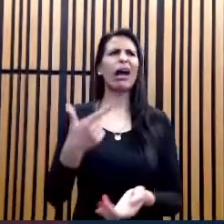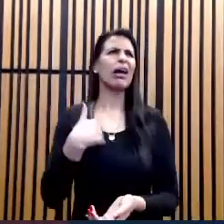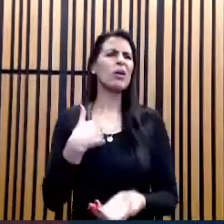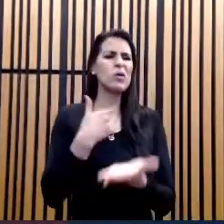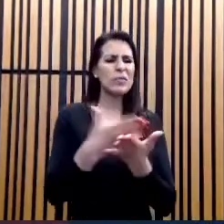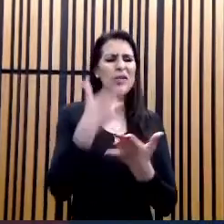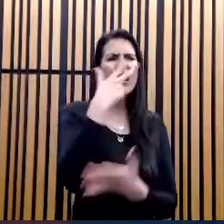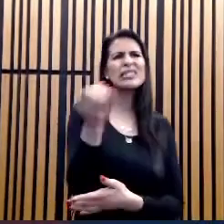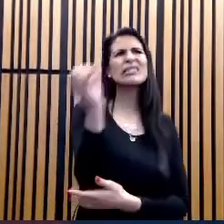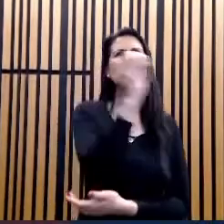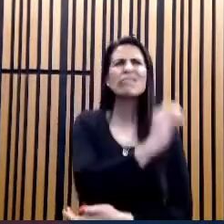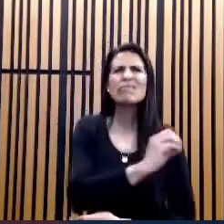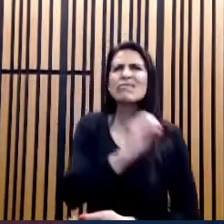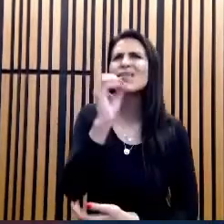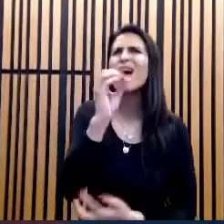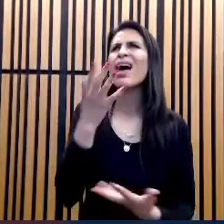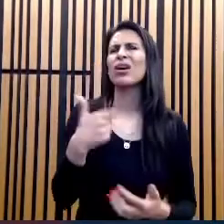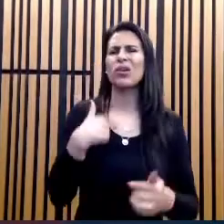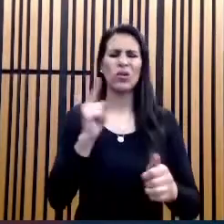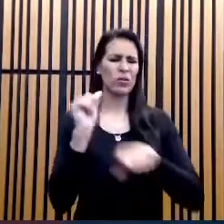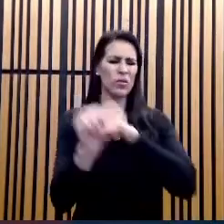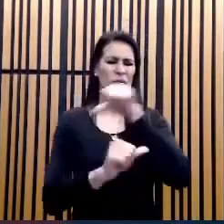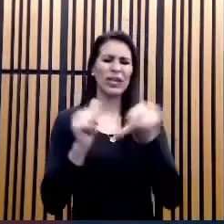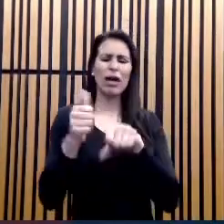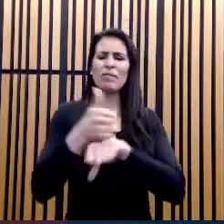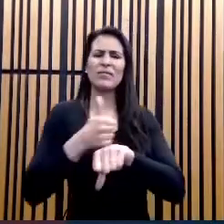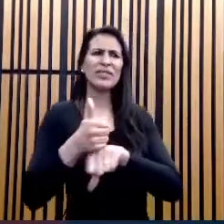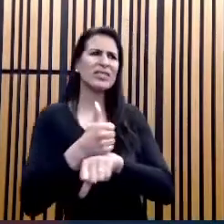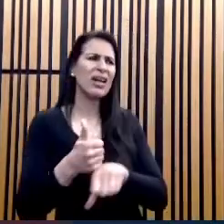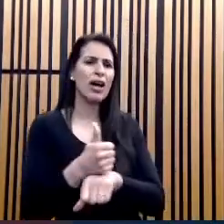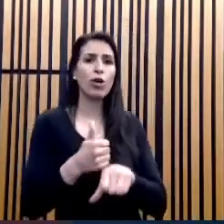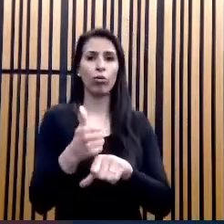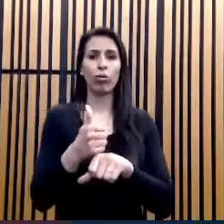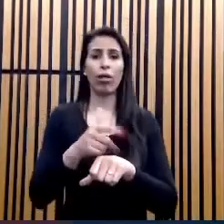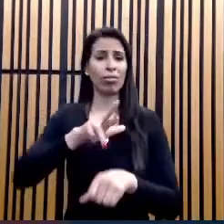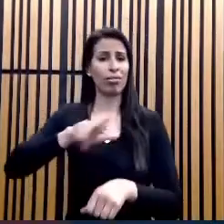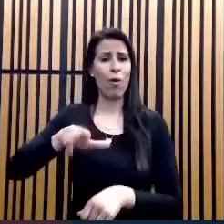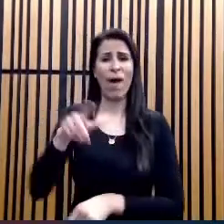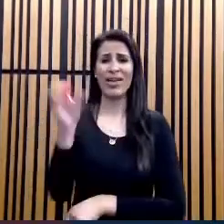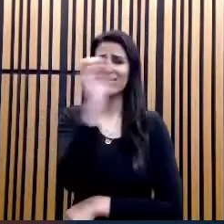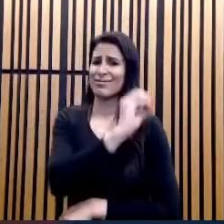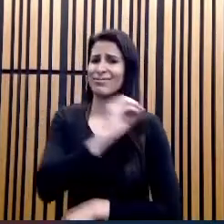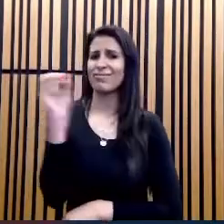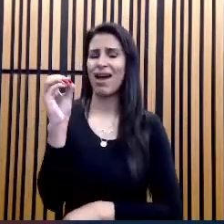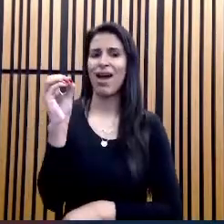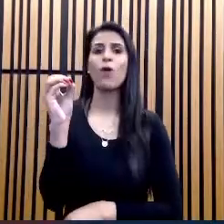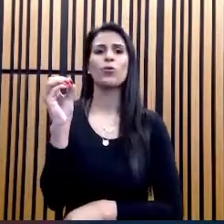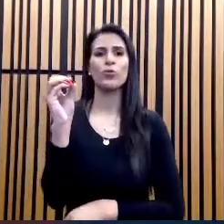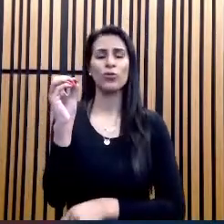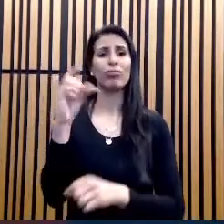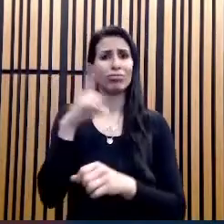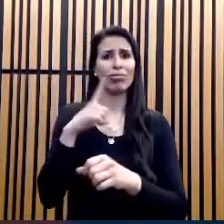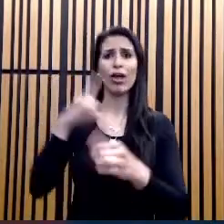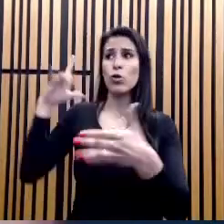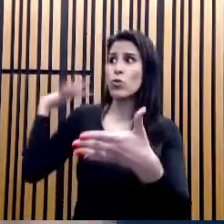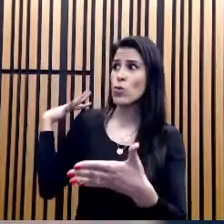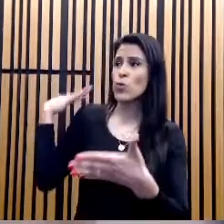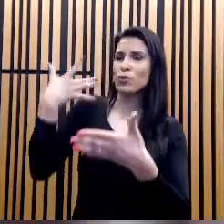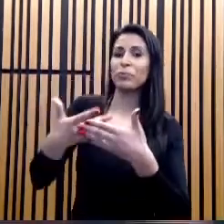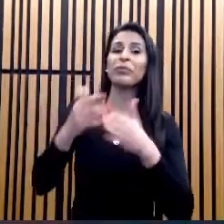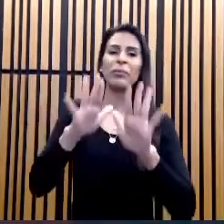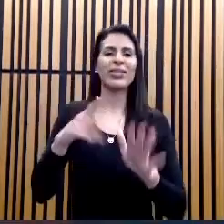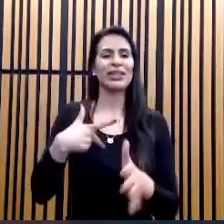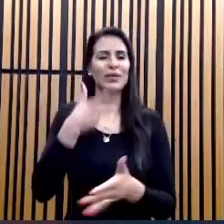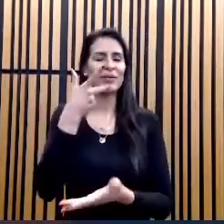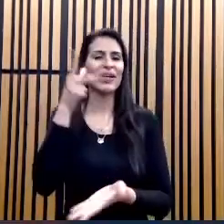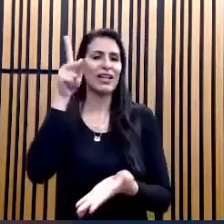do zero. Nada é do zero, é tudo da onde a gente parou. Bom, gente, eu vou confessar para vocês que é a primeira vez que eu